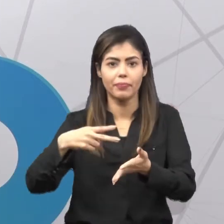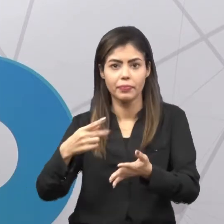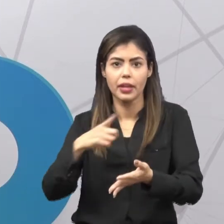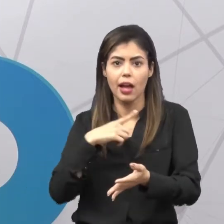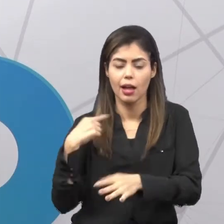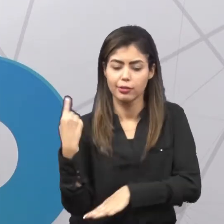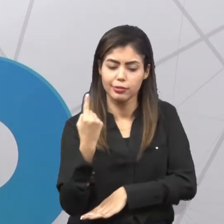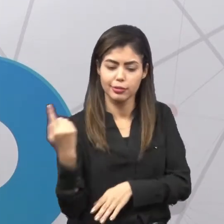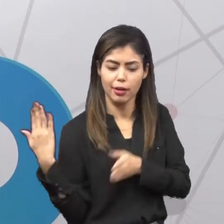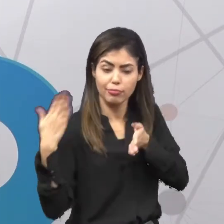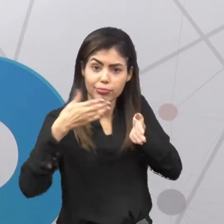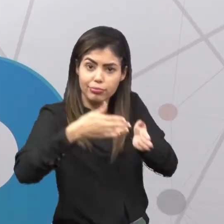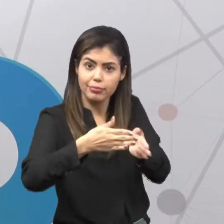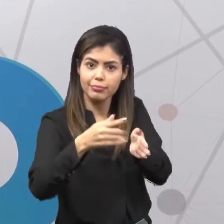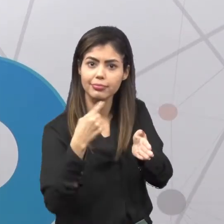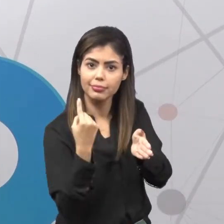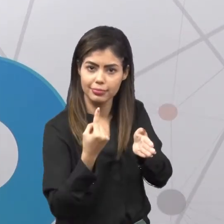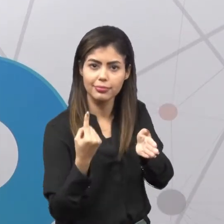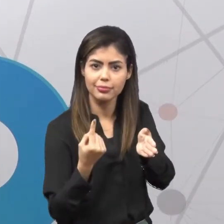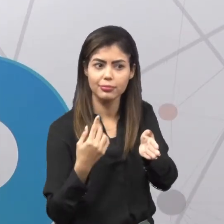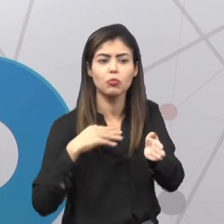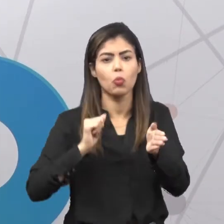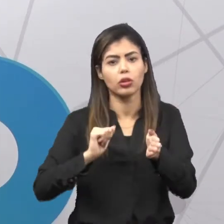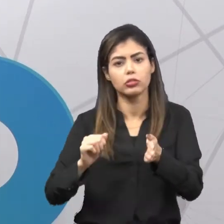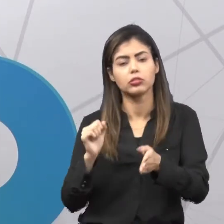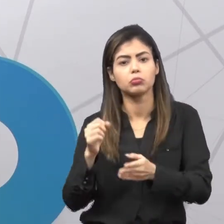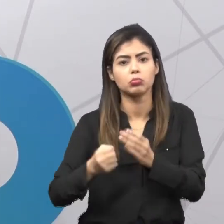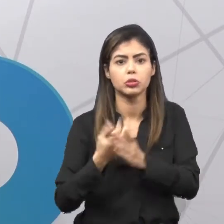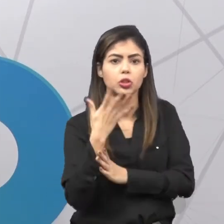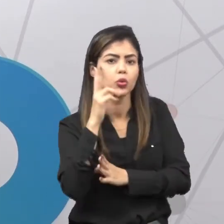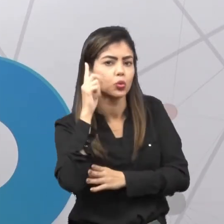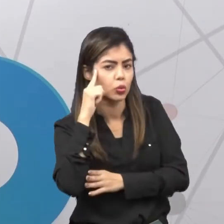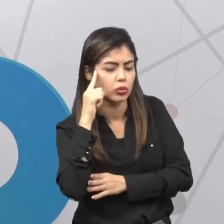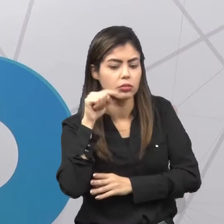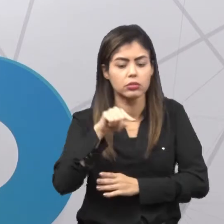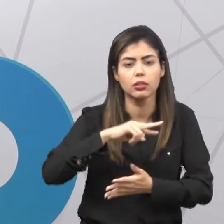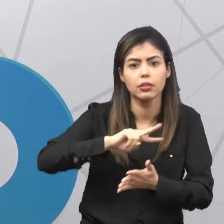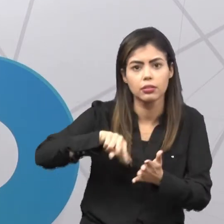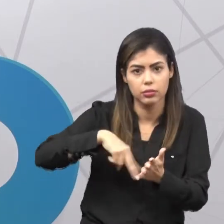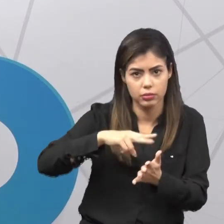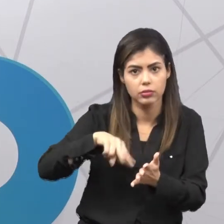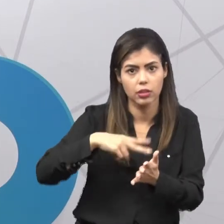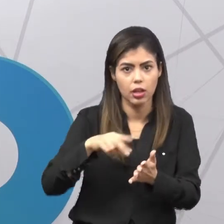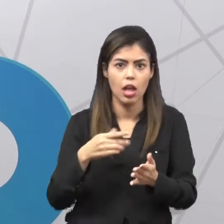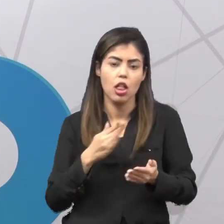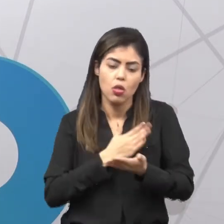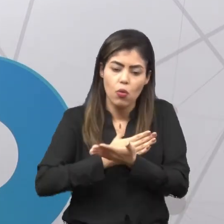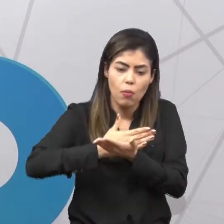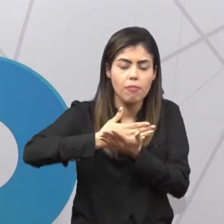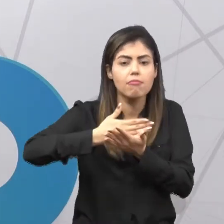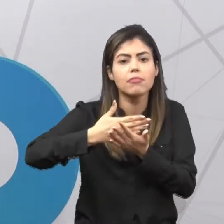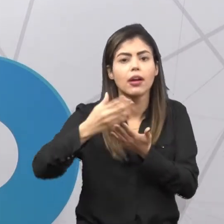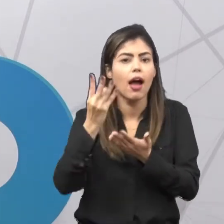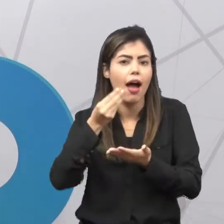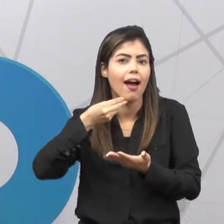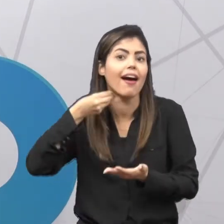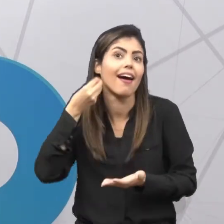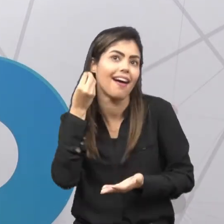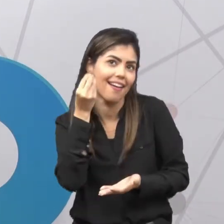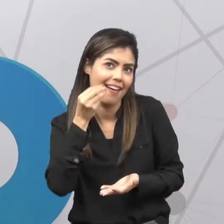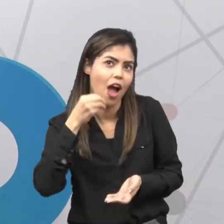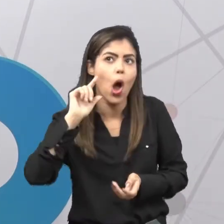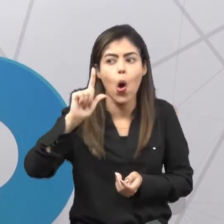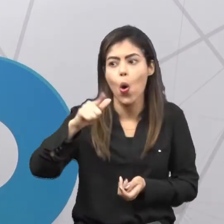elemento central. Então, nesse momento da dança contemporânea, ele começa a experimentar